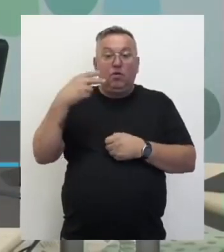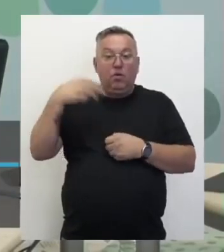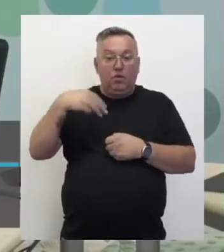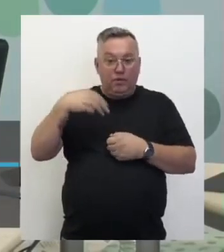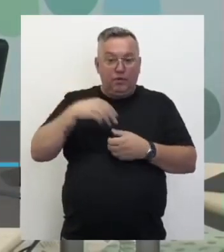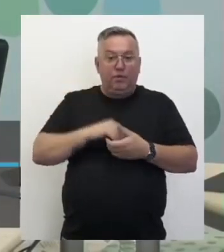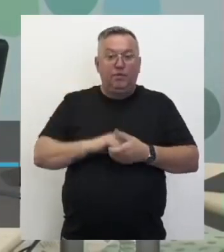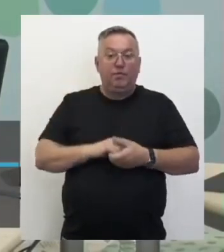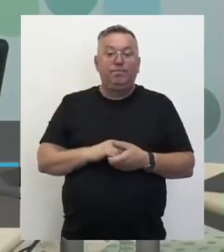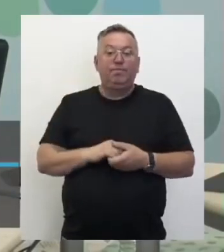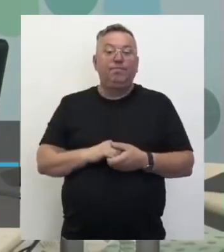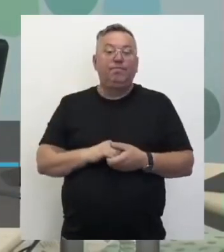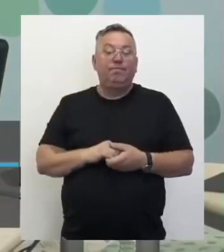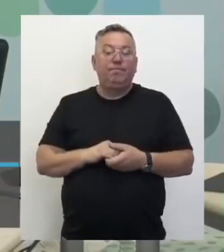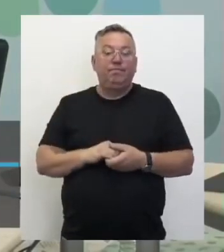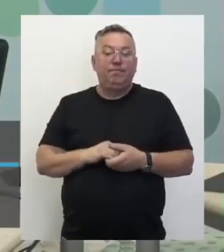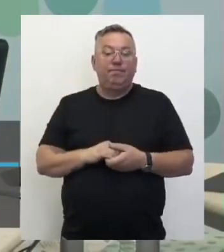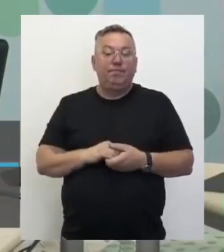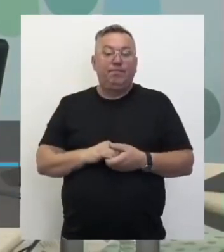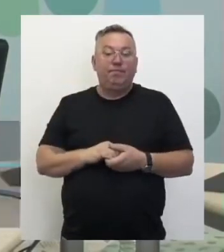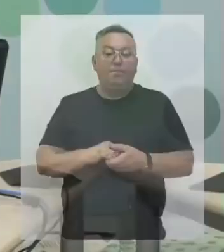por 2 minutinhos.